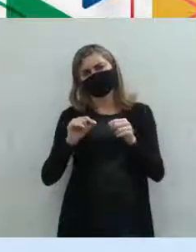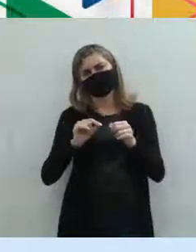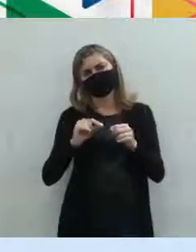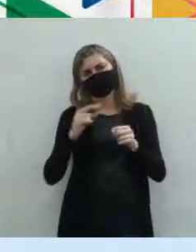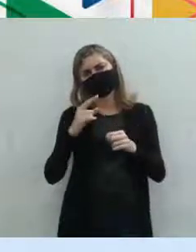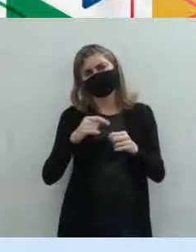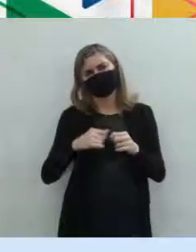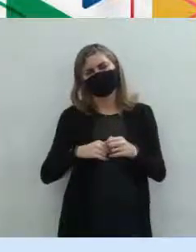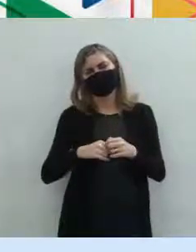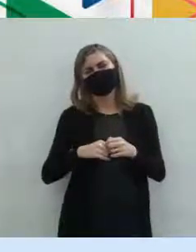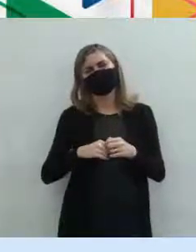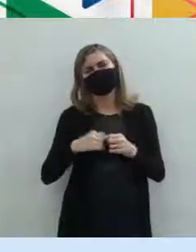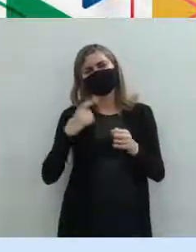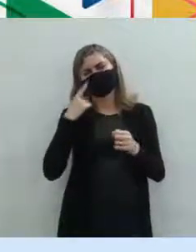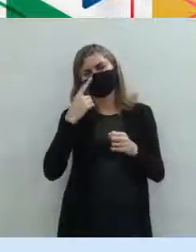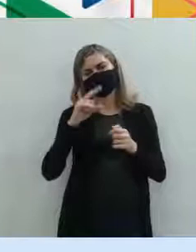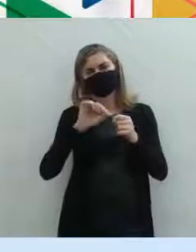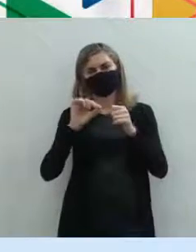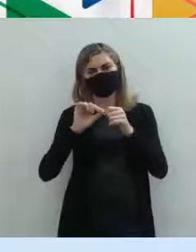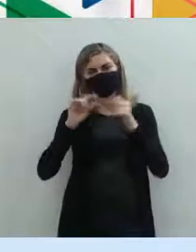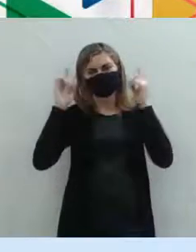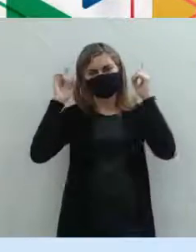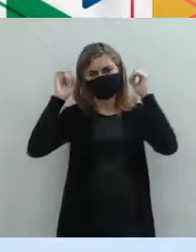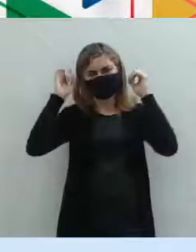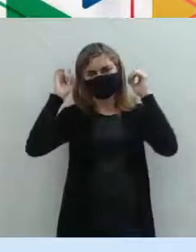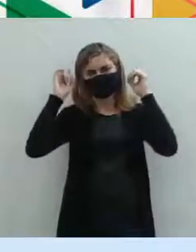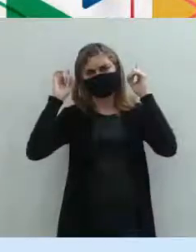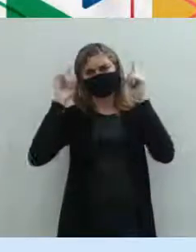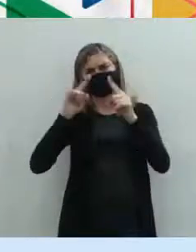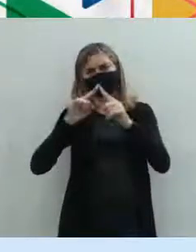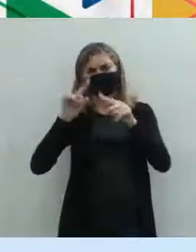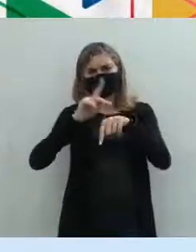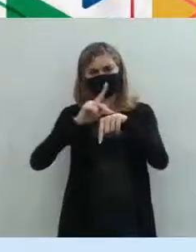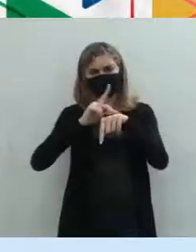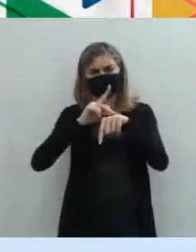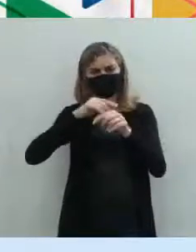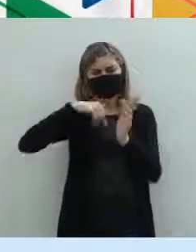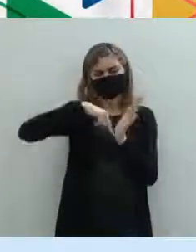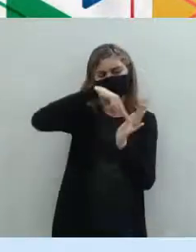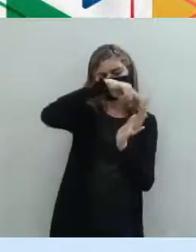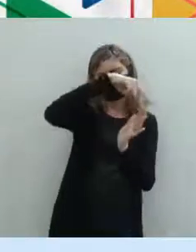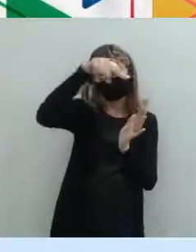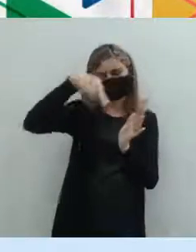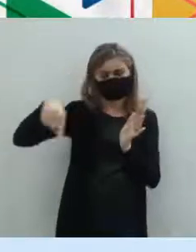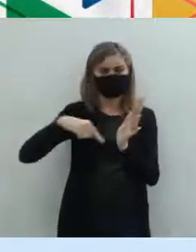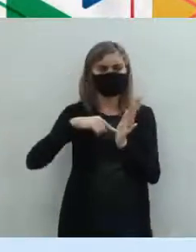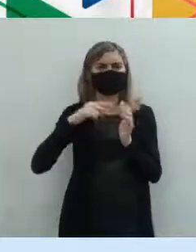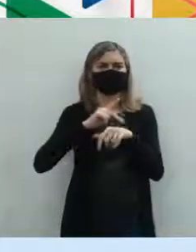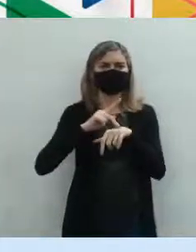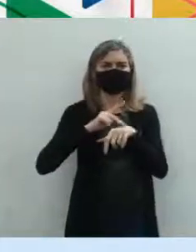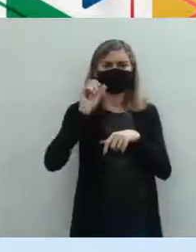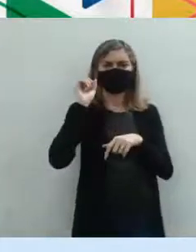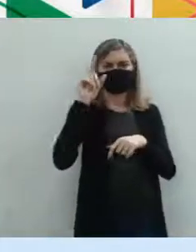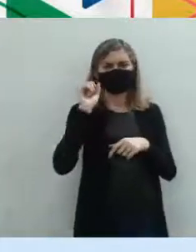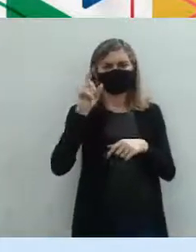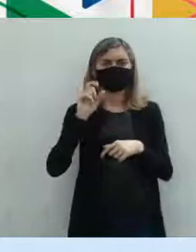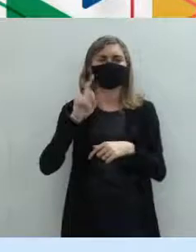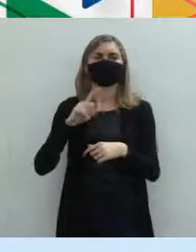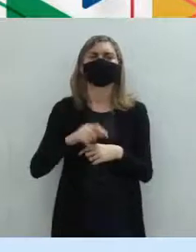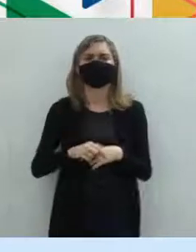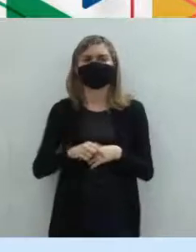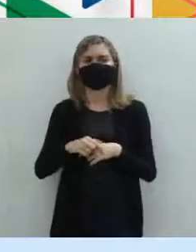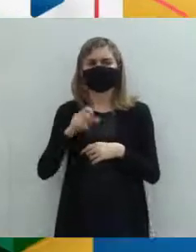formando, vai ligando, passando, vamos dizer assim, uma linha preta em cima dos locais onde estão os pontos de fuga, as